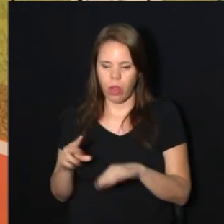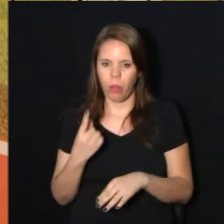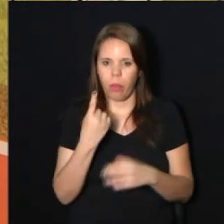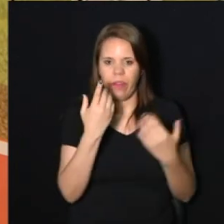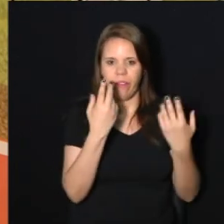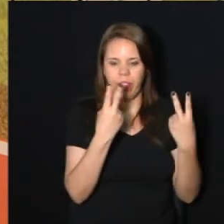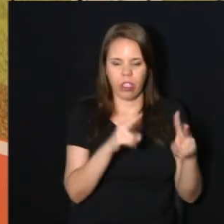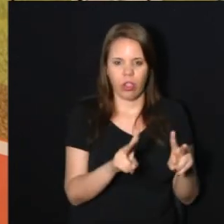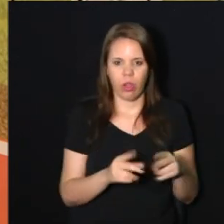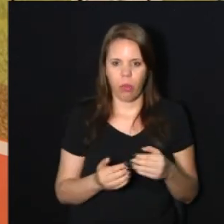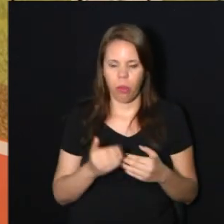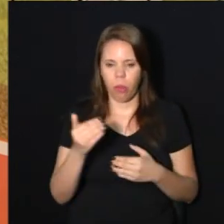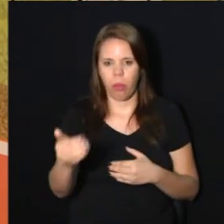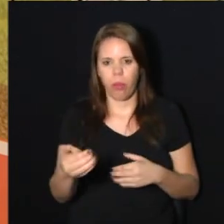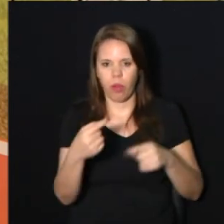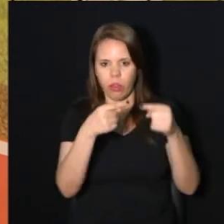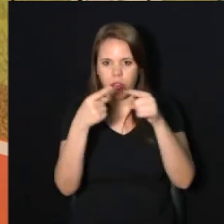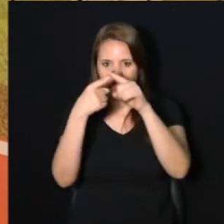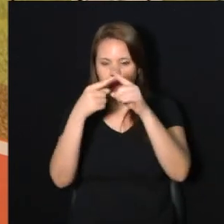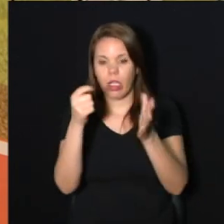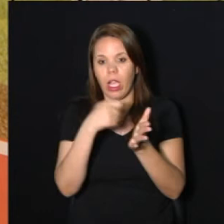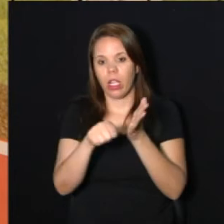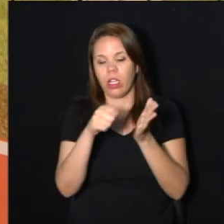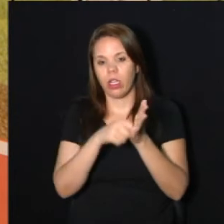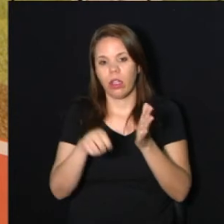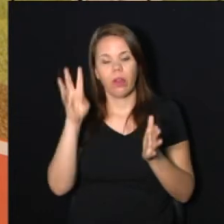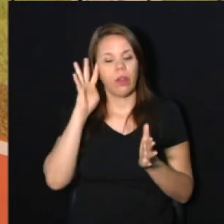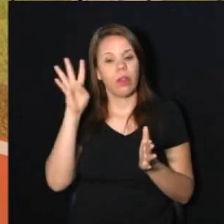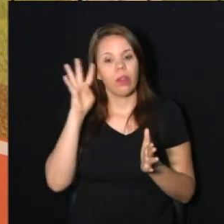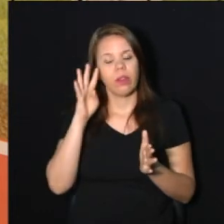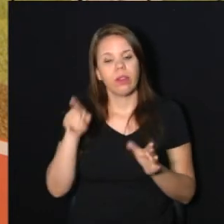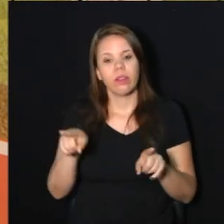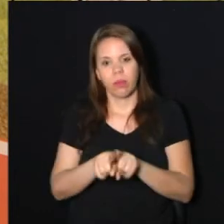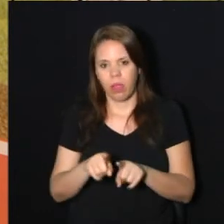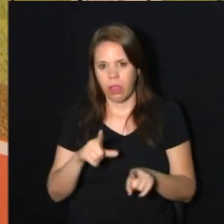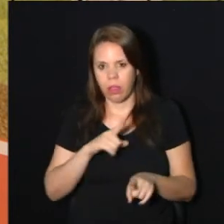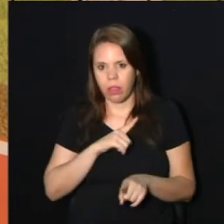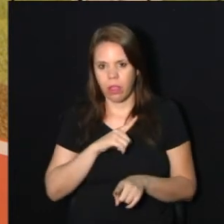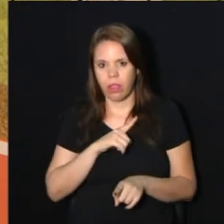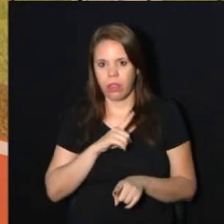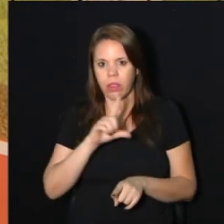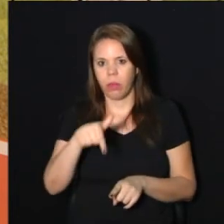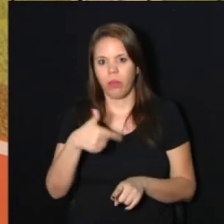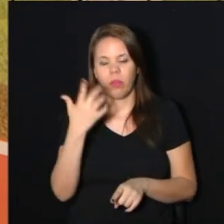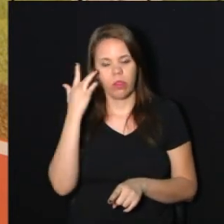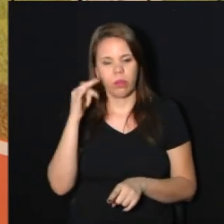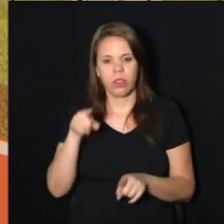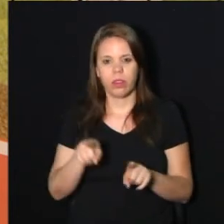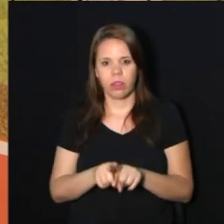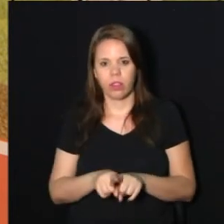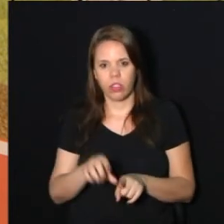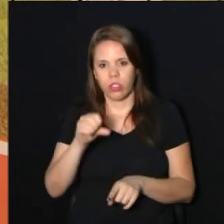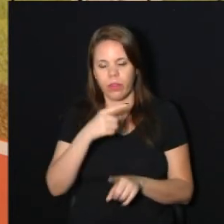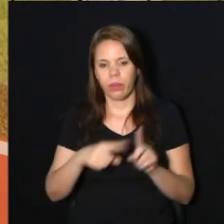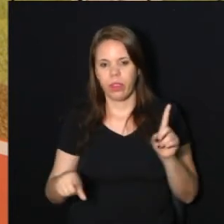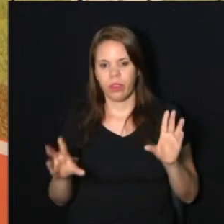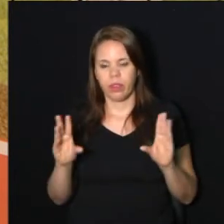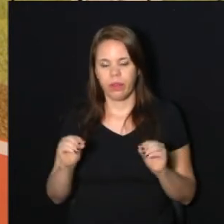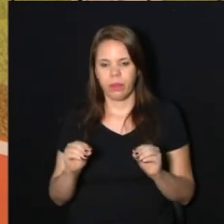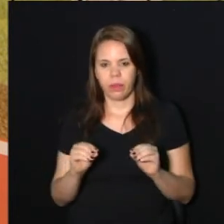vitória. Próximo jogo, anote aí, hein? Nesta quarta-feira, também conhecido como depois de amanhã, 9h30 da